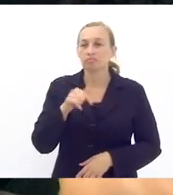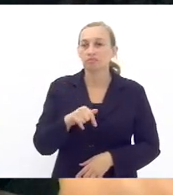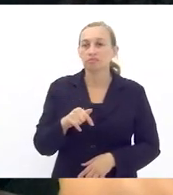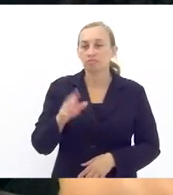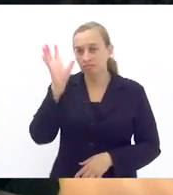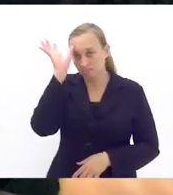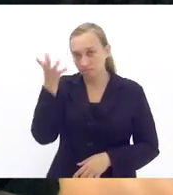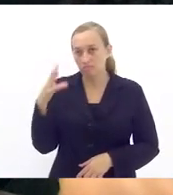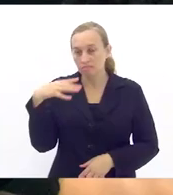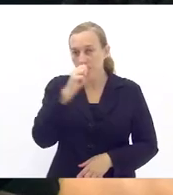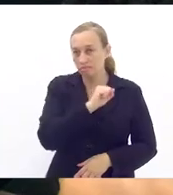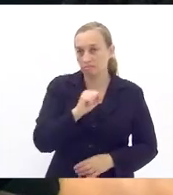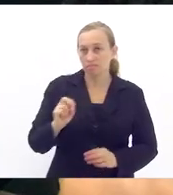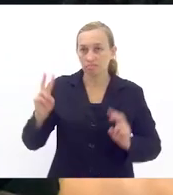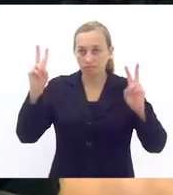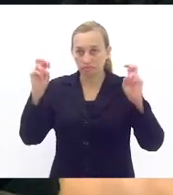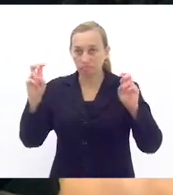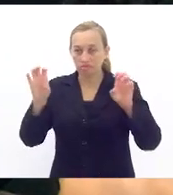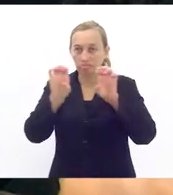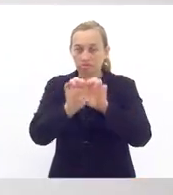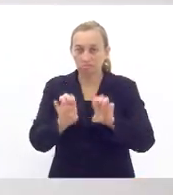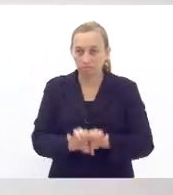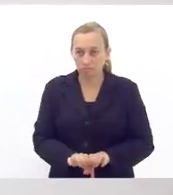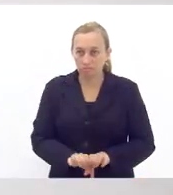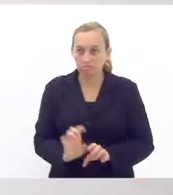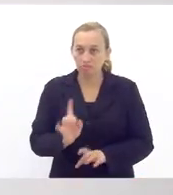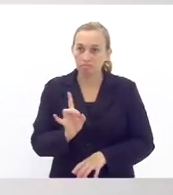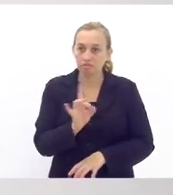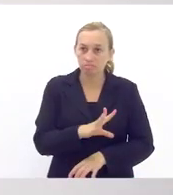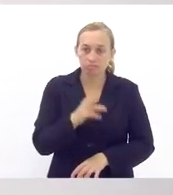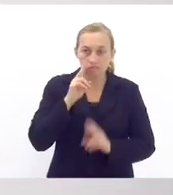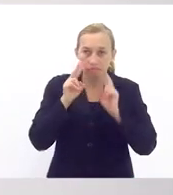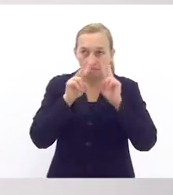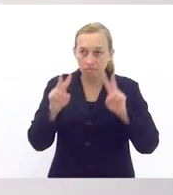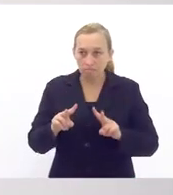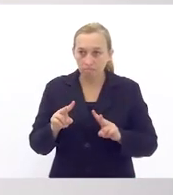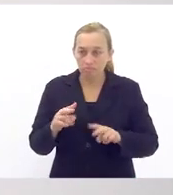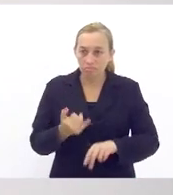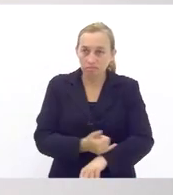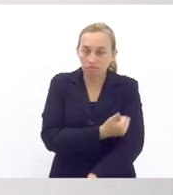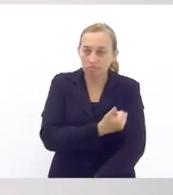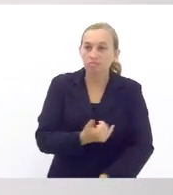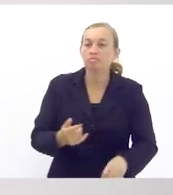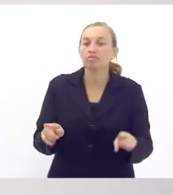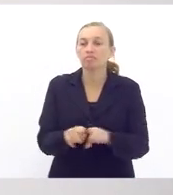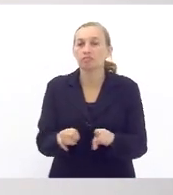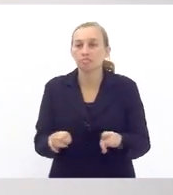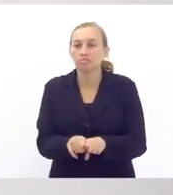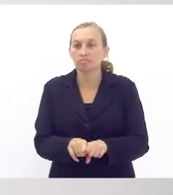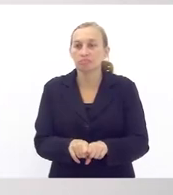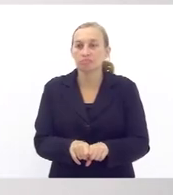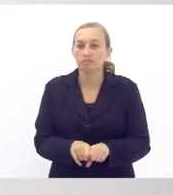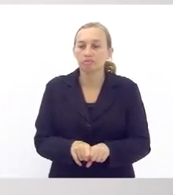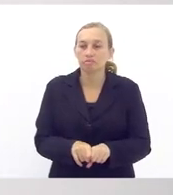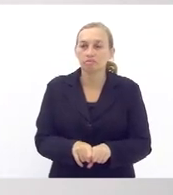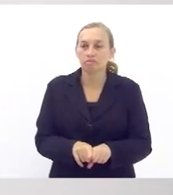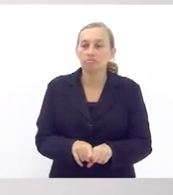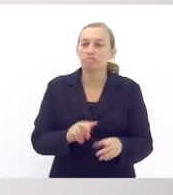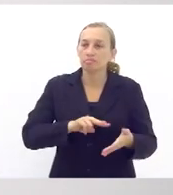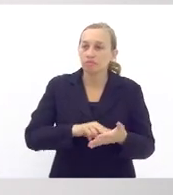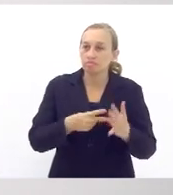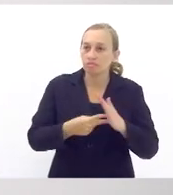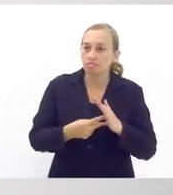solução rápida para as cristãs infraestruturais não só do ponto de vista da gente infraestrutura física mas do que essa infraestrutura significa